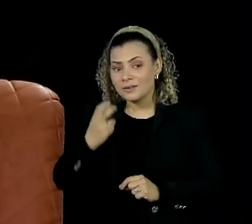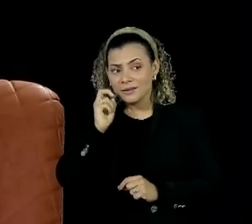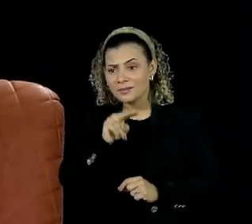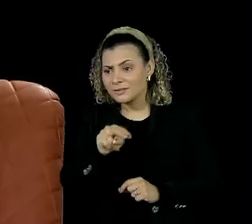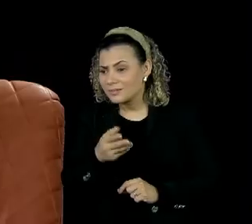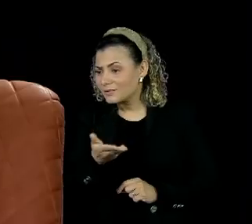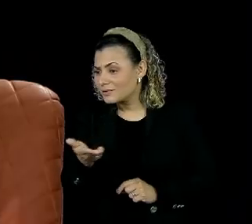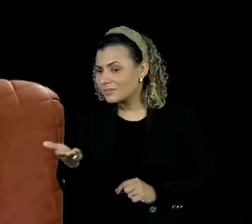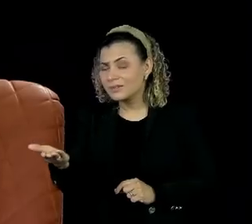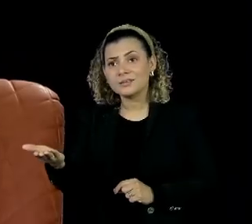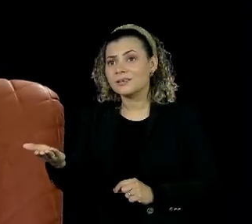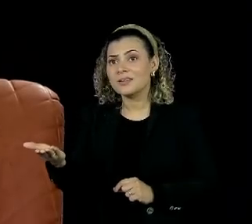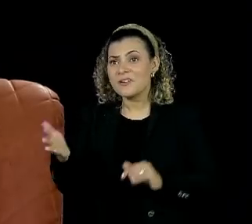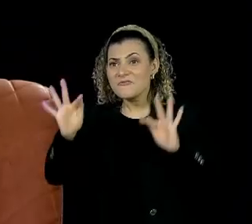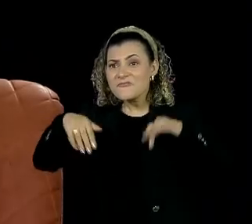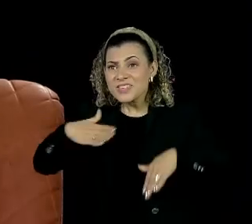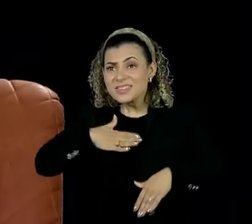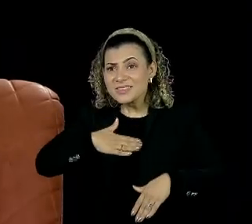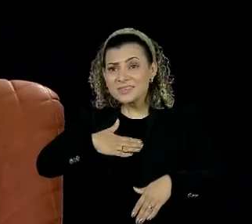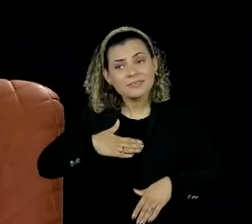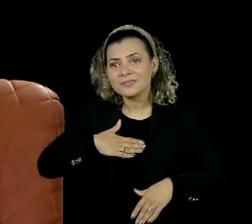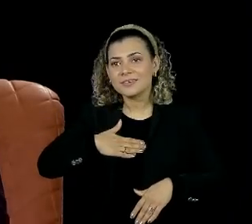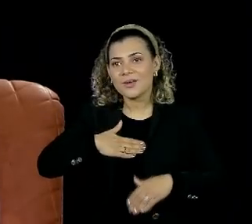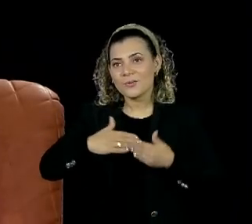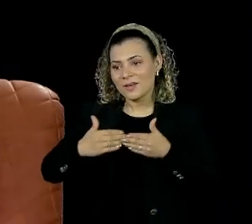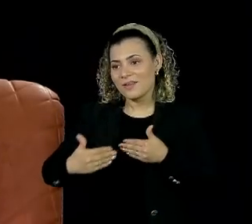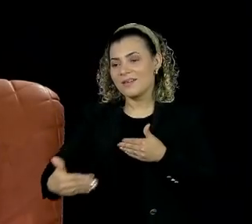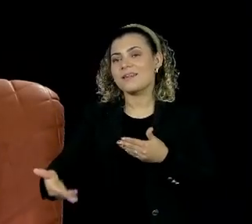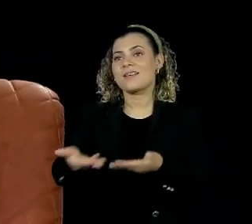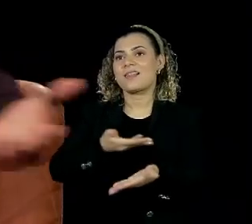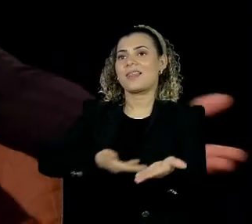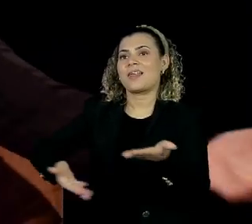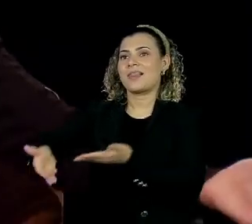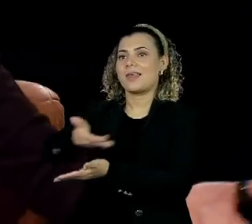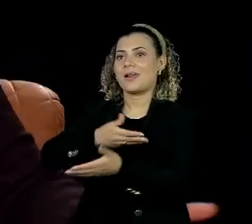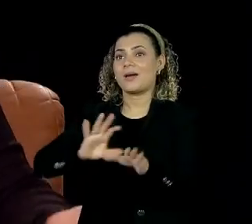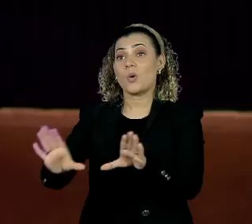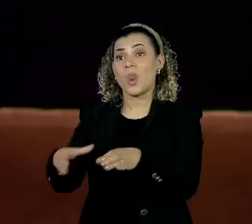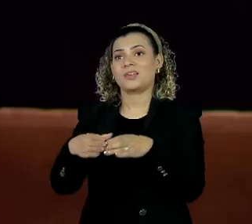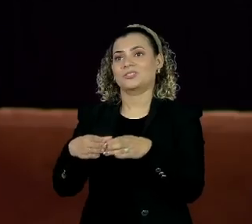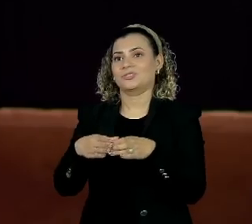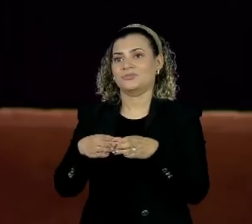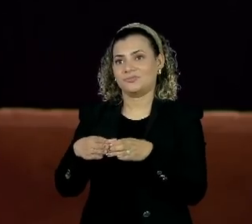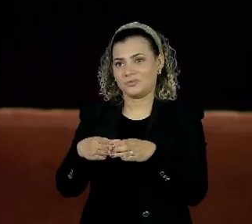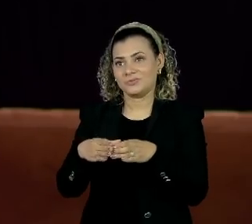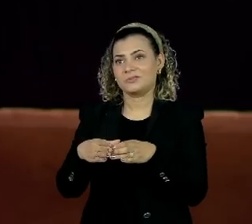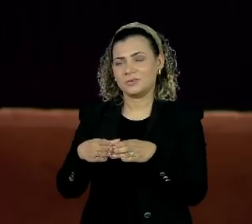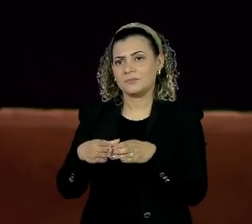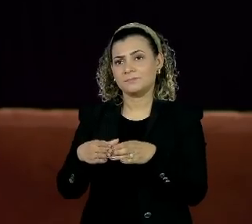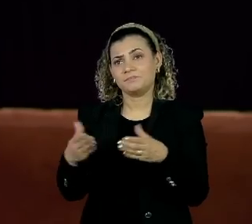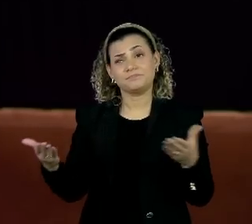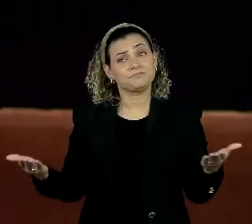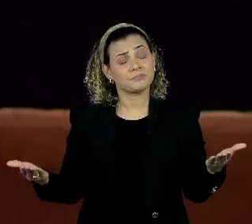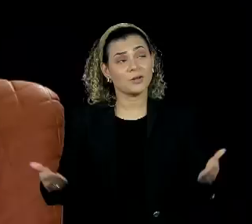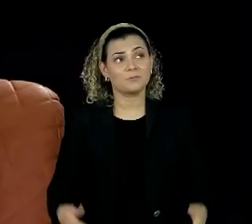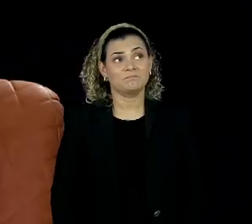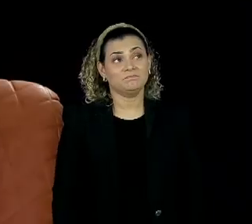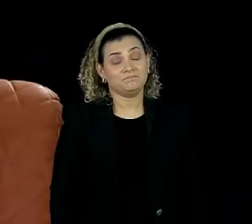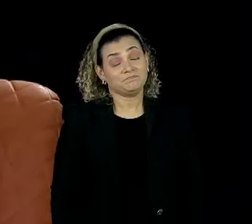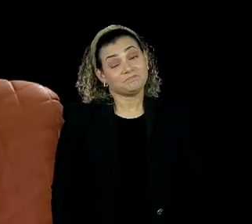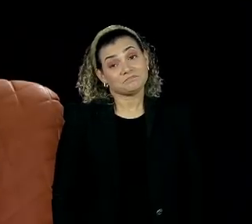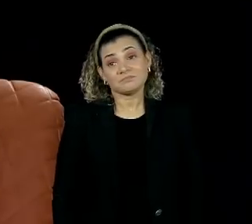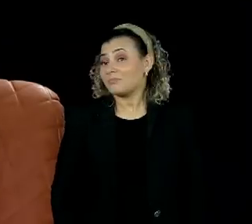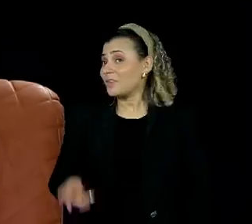ela não acaba em mim, né? A gente vive numa coletividade. Então, assim,